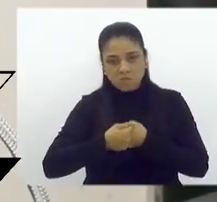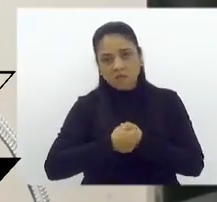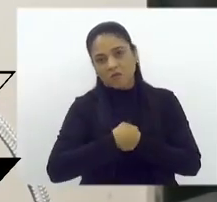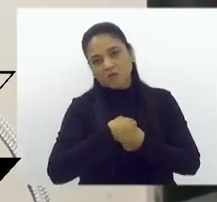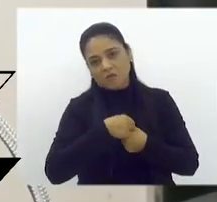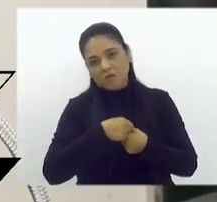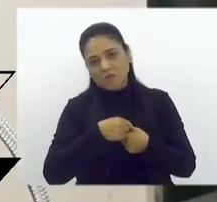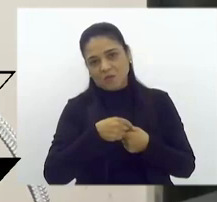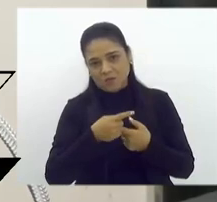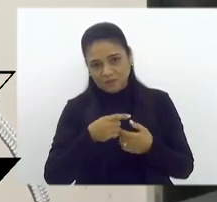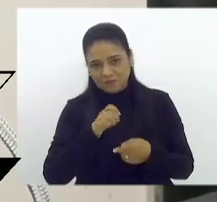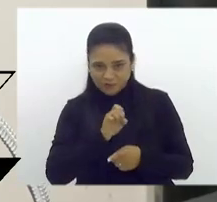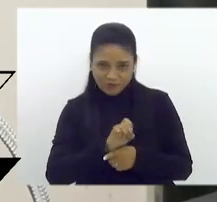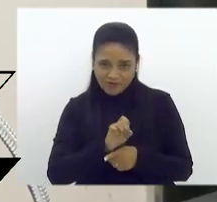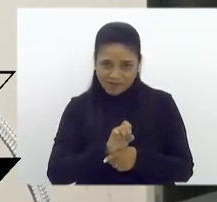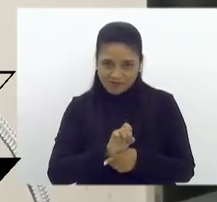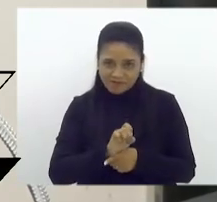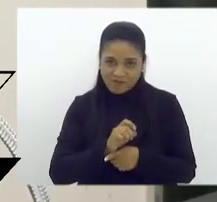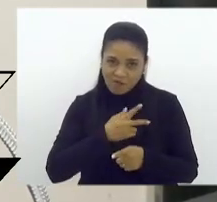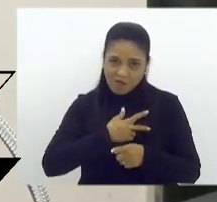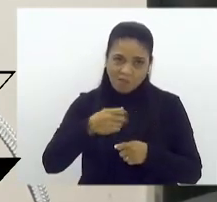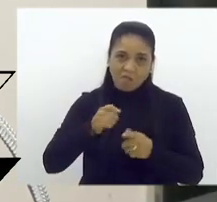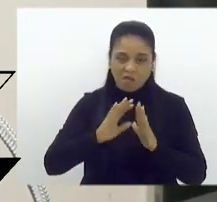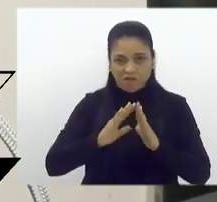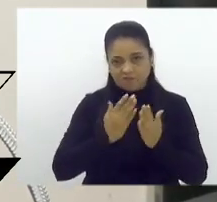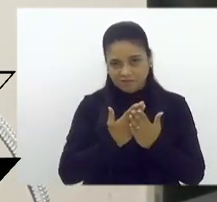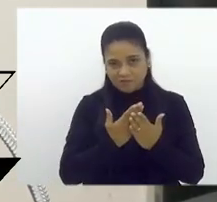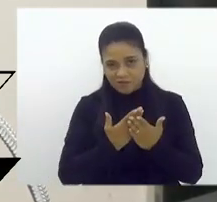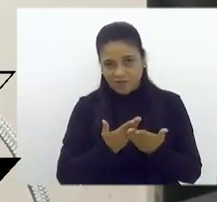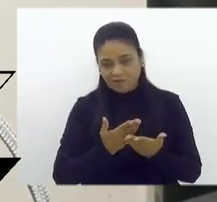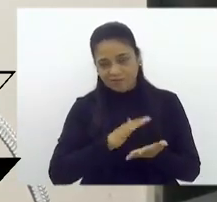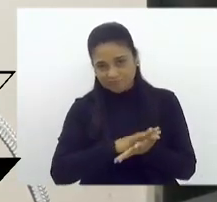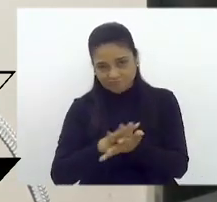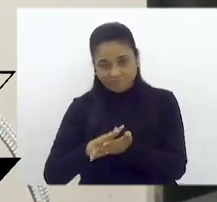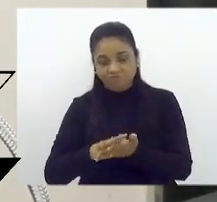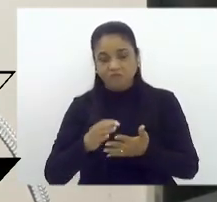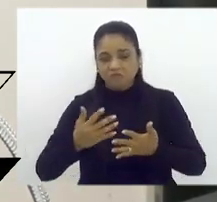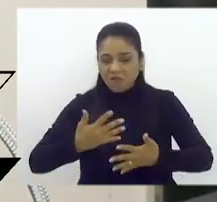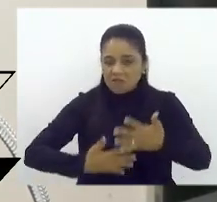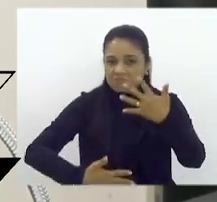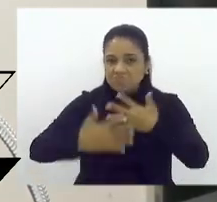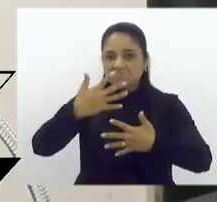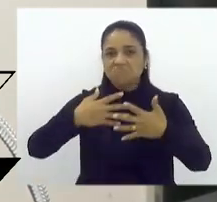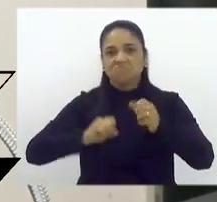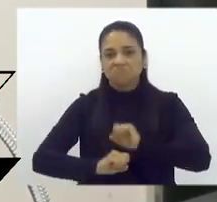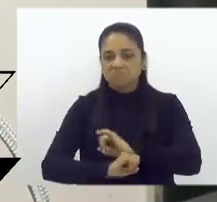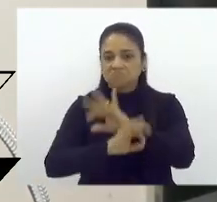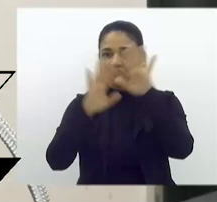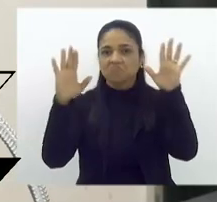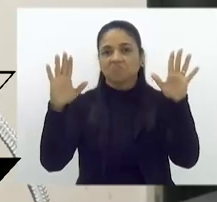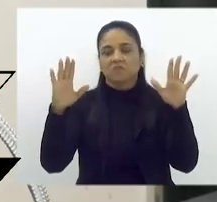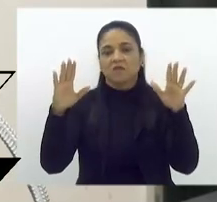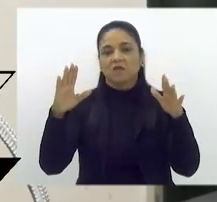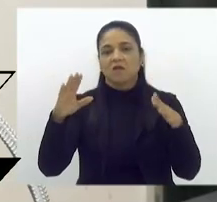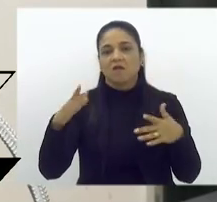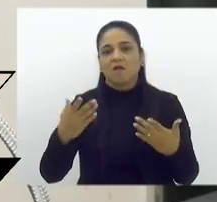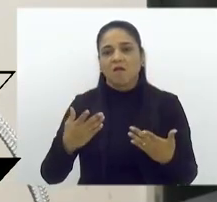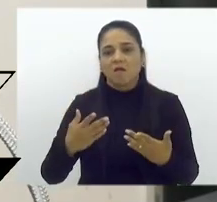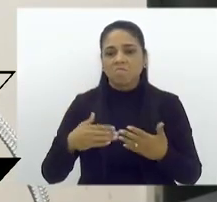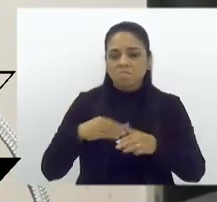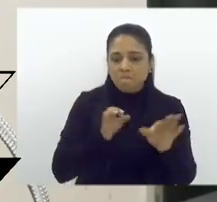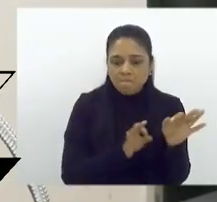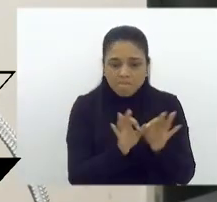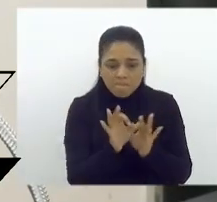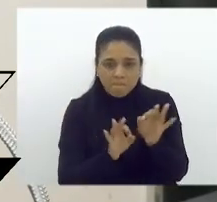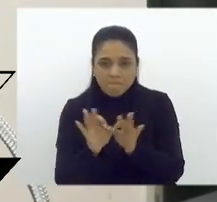capital. Então, fica aqui o registro em prol da transparência, da moralidade, da maior